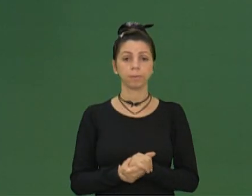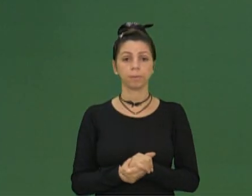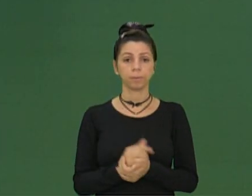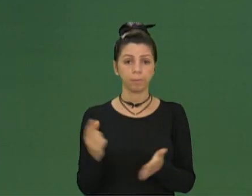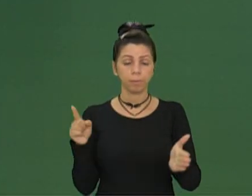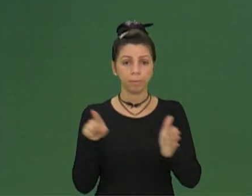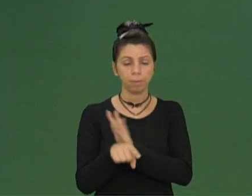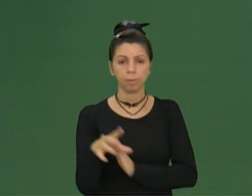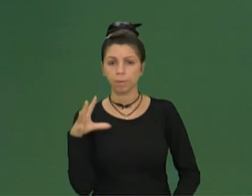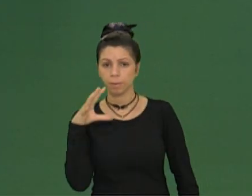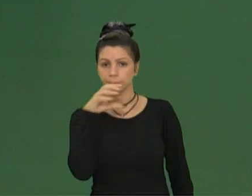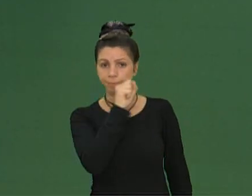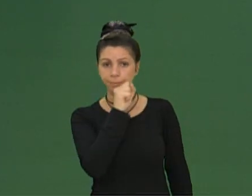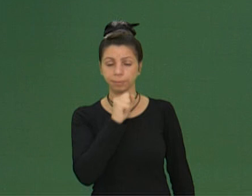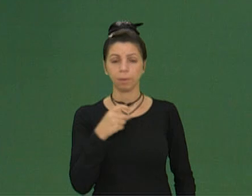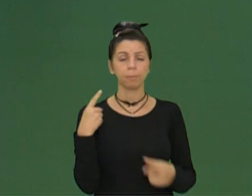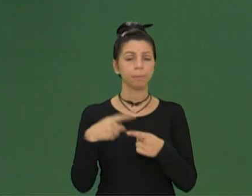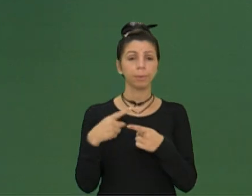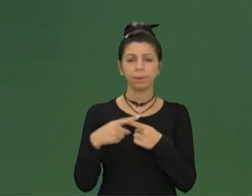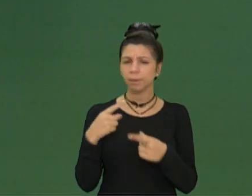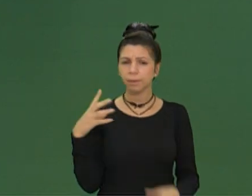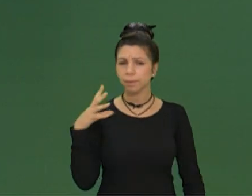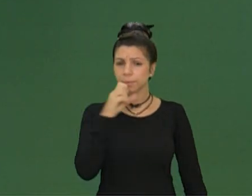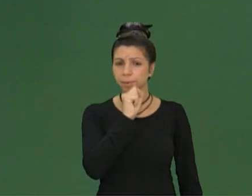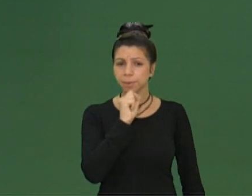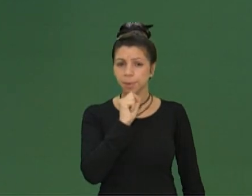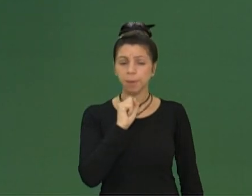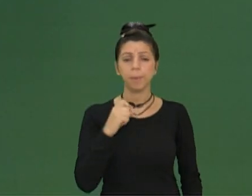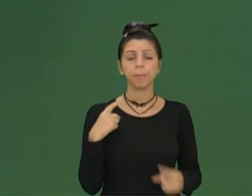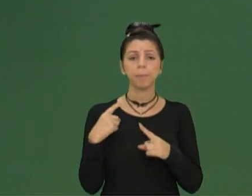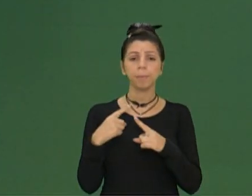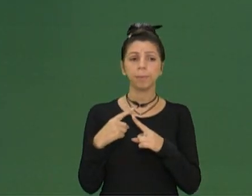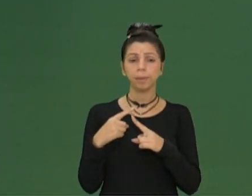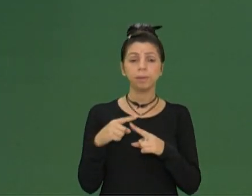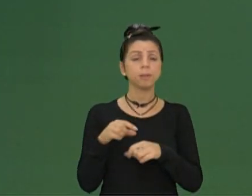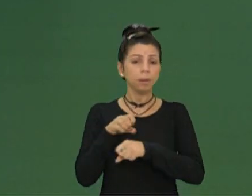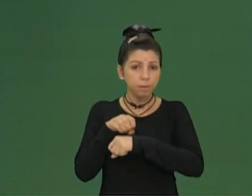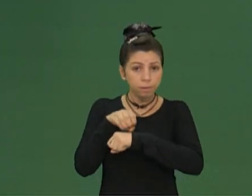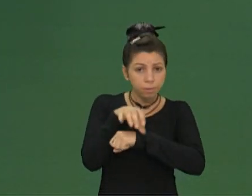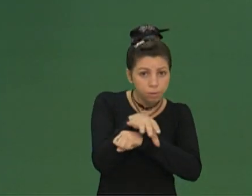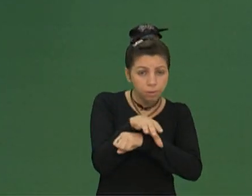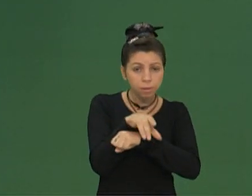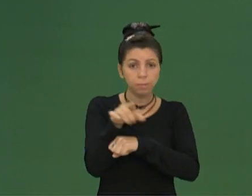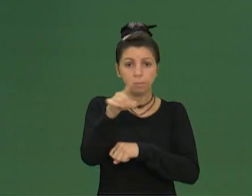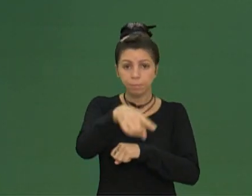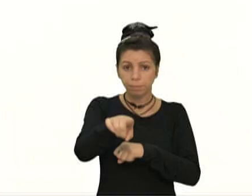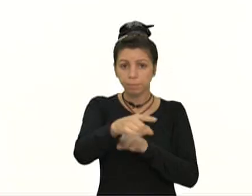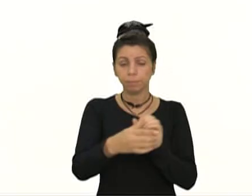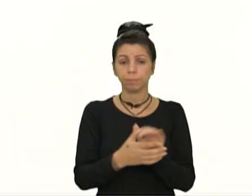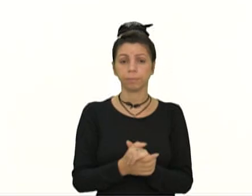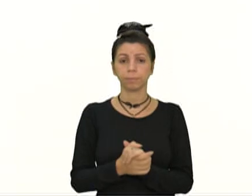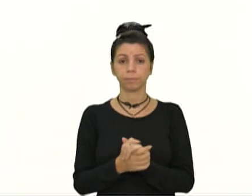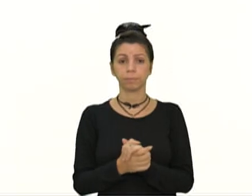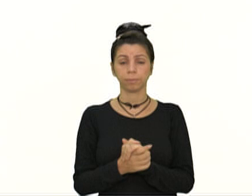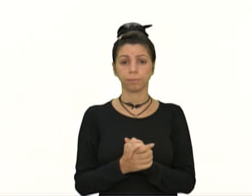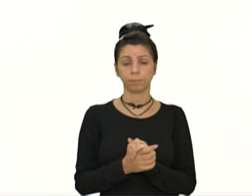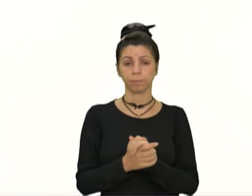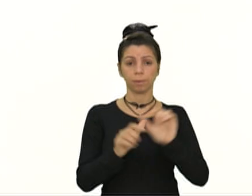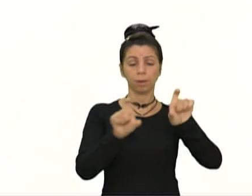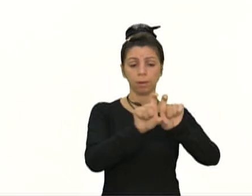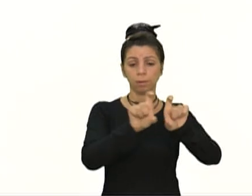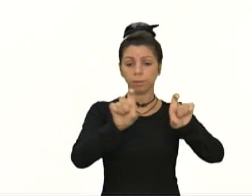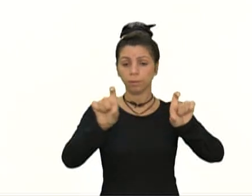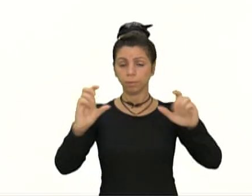quiz rapidinho. Por que que é rapidinho? Porque eu já dei uma solução para vocês. A equação modular a seguir